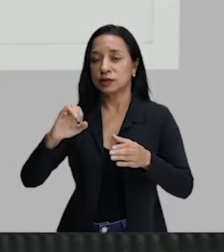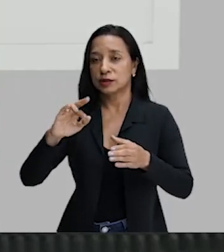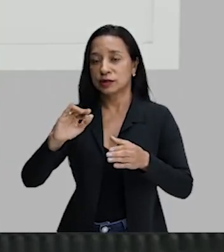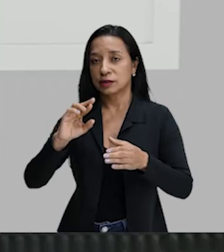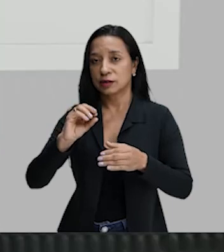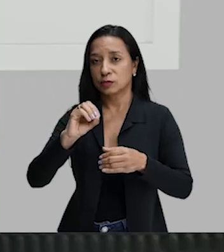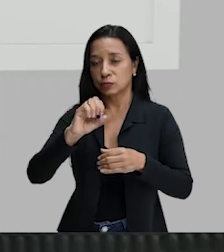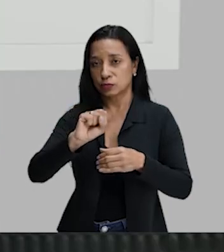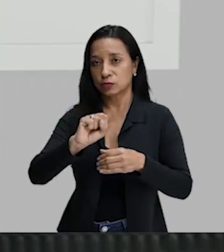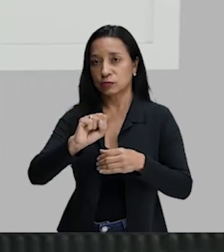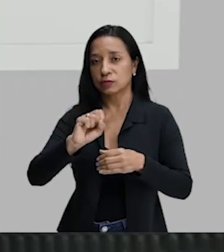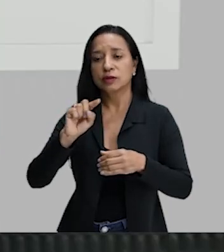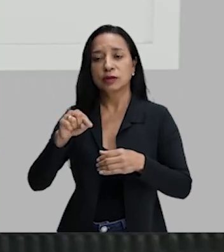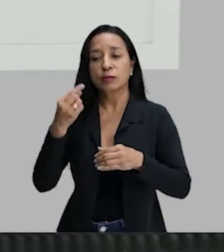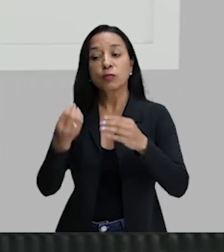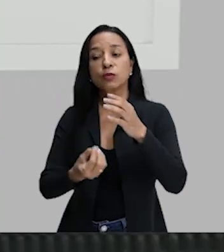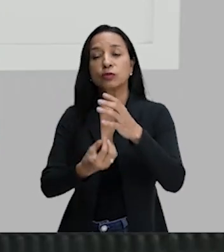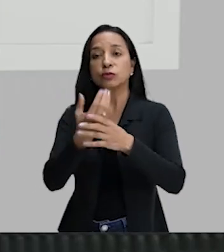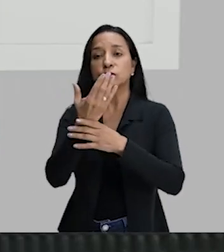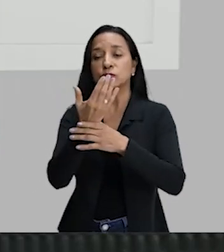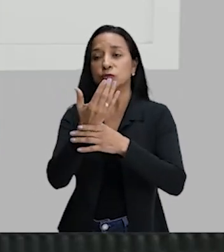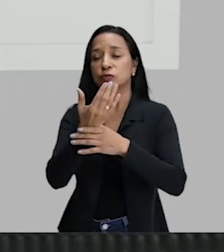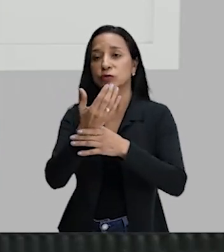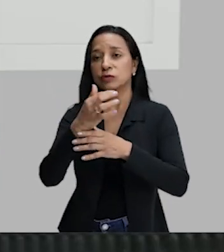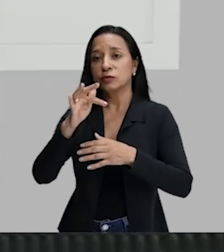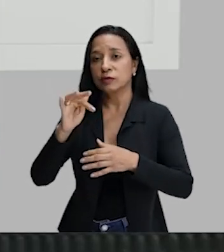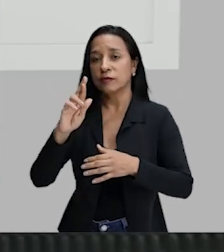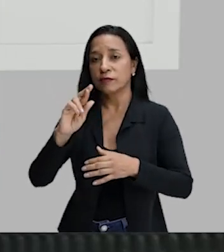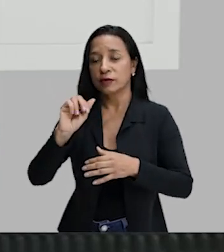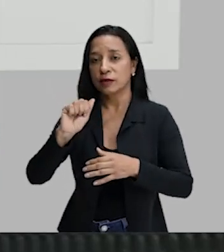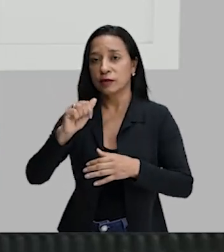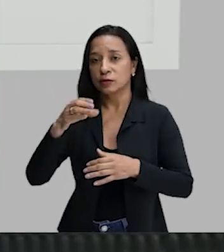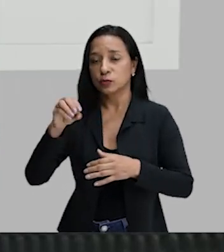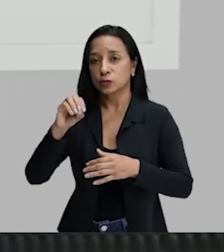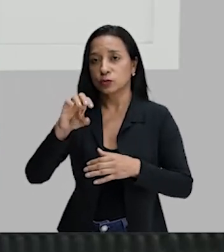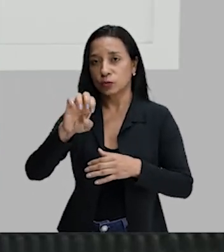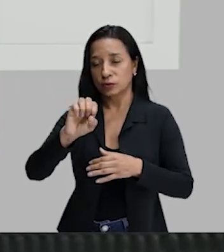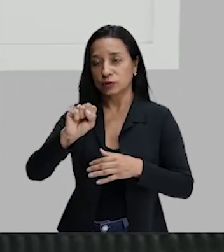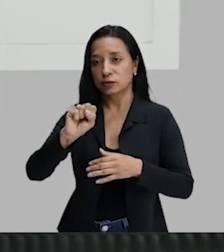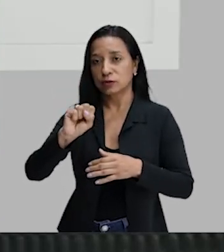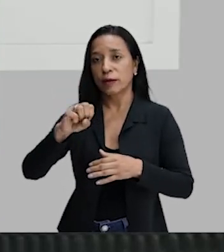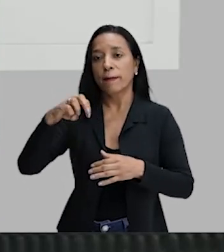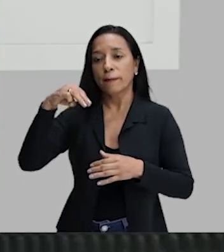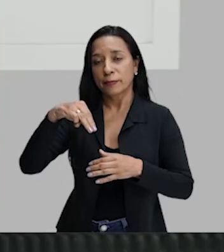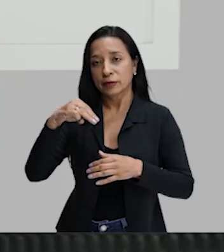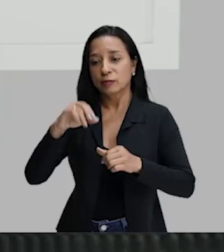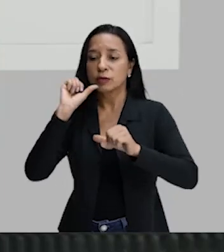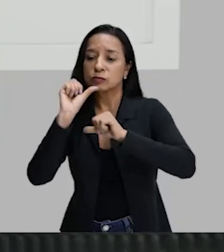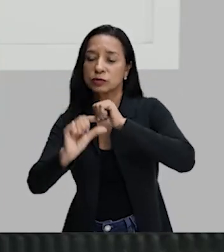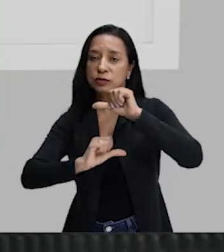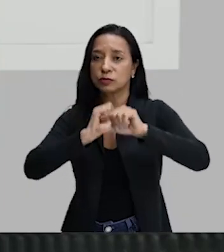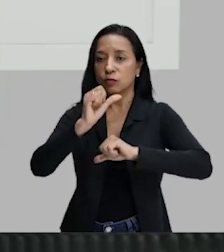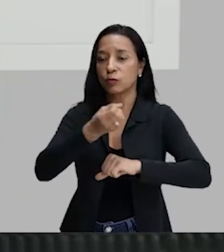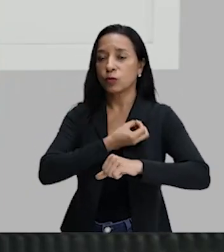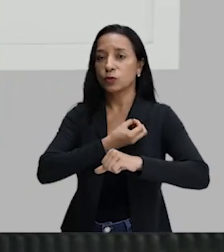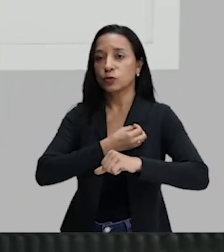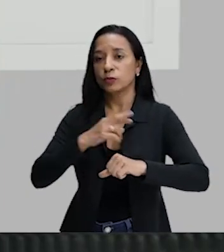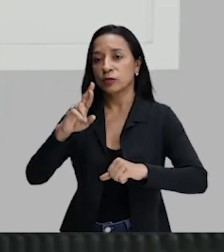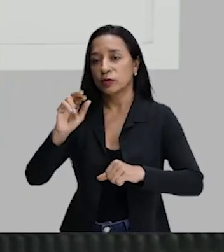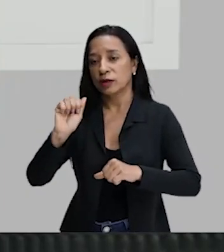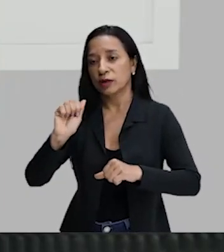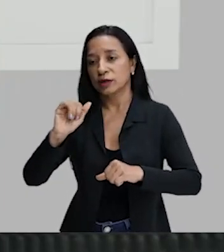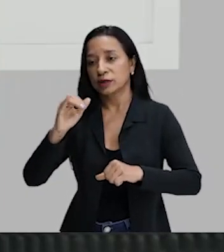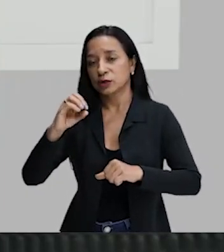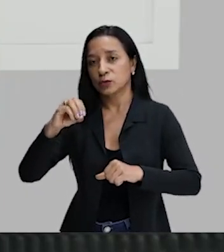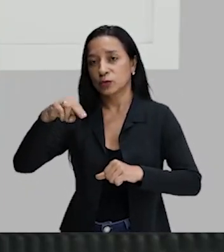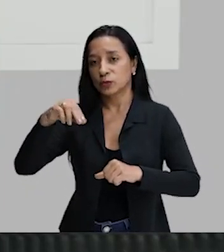que representam partes de um inteiro. Aí a matemática criou os números racionais, os números que podem ser escritos na forma A sobre B, ou